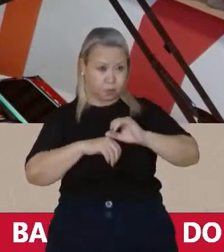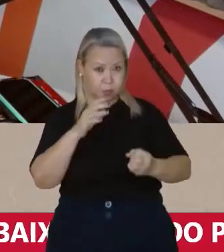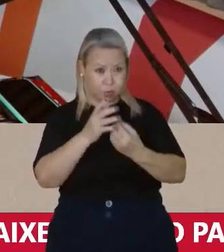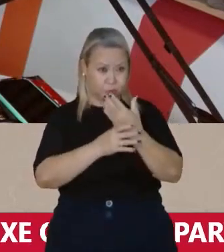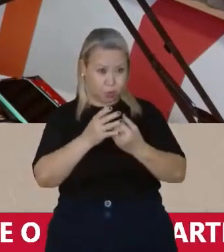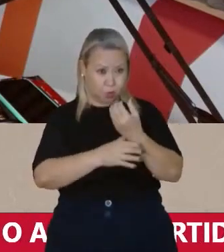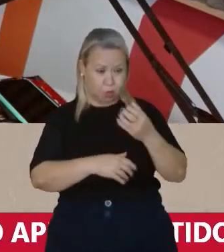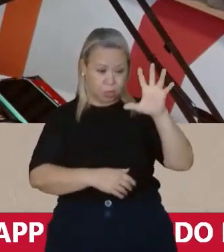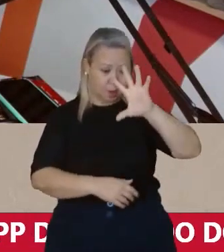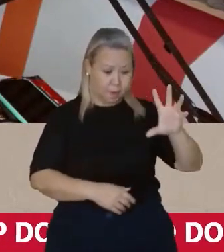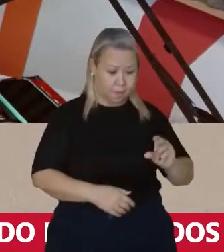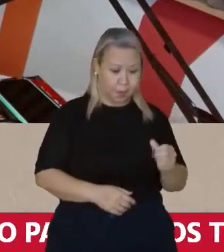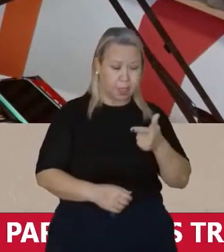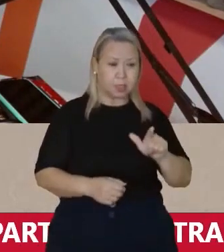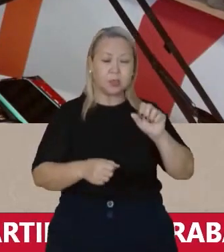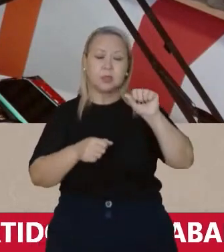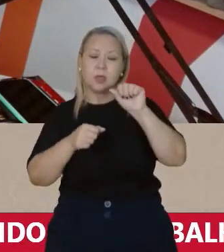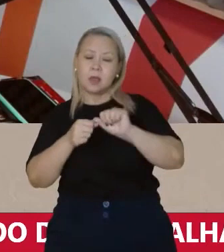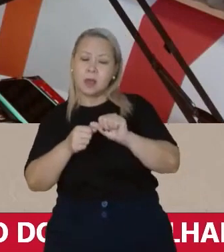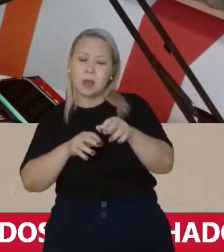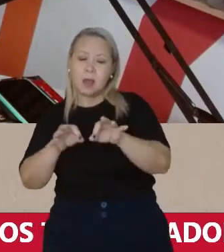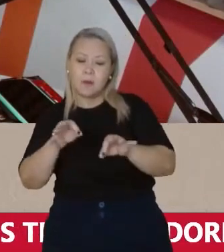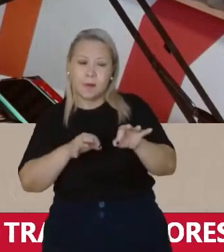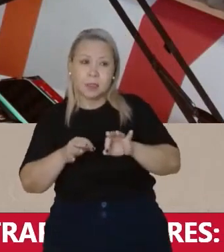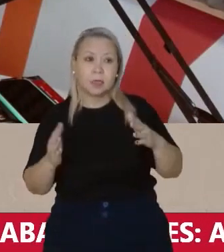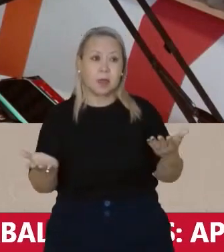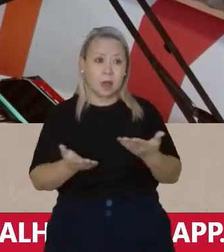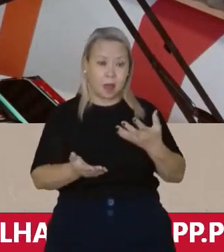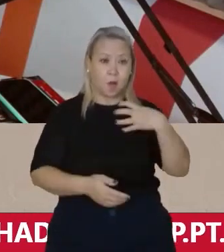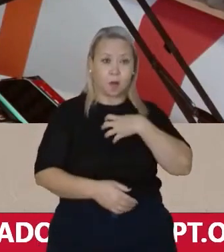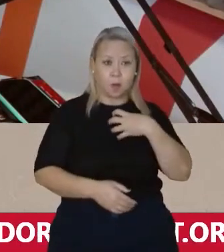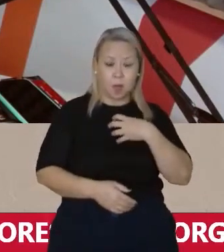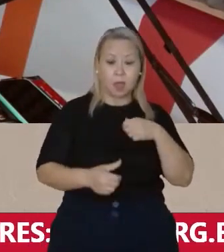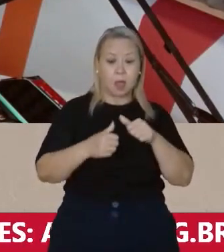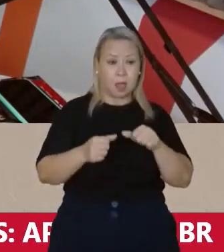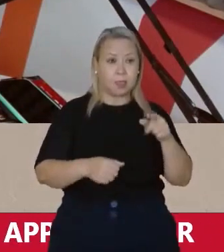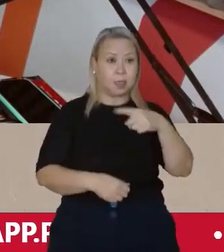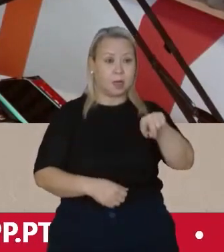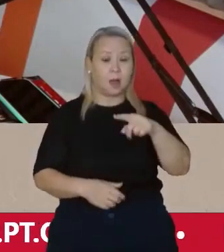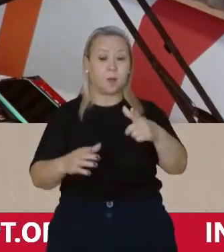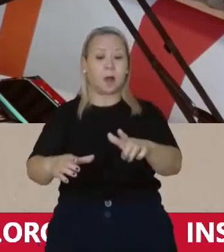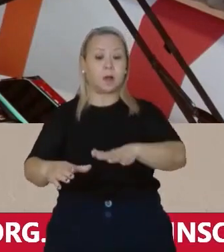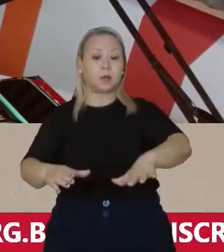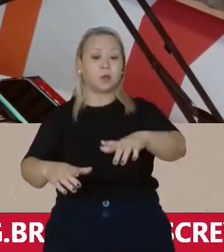de reconstruir, agora mesmo em Salvador, janeiro estarei lá, por conta daquele terreiro que quebraram,